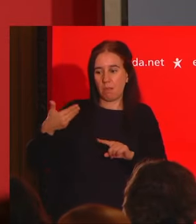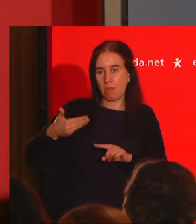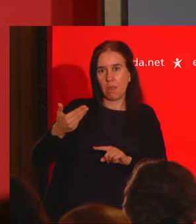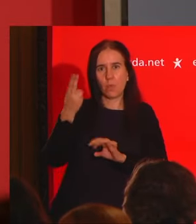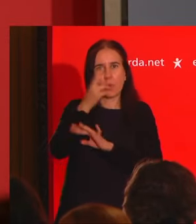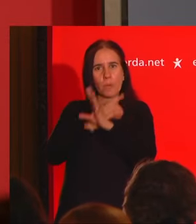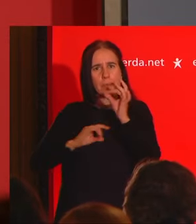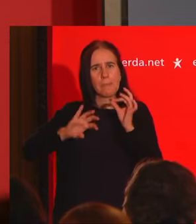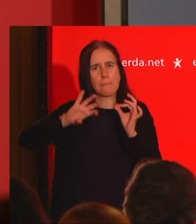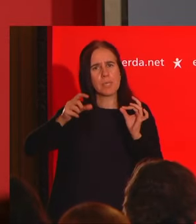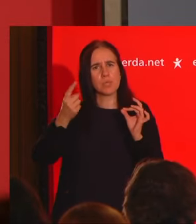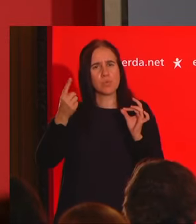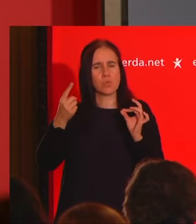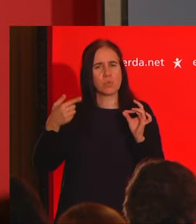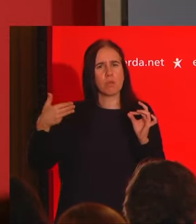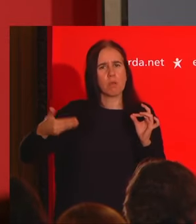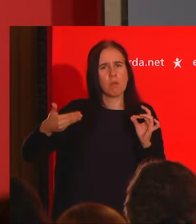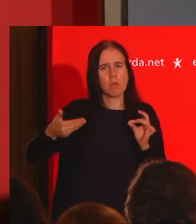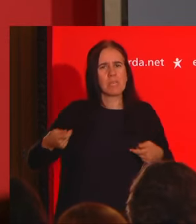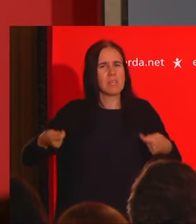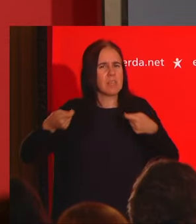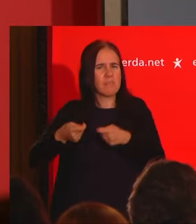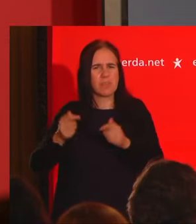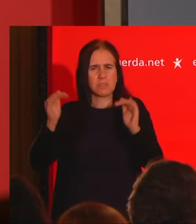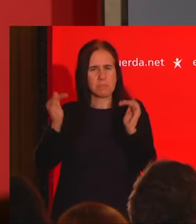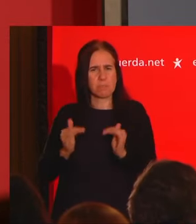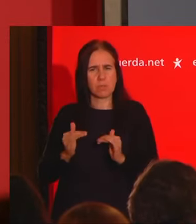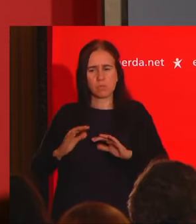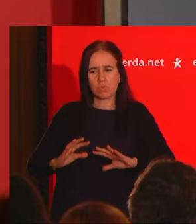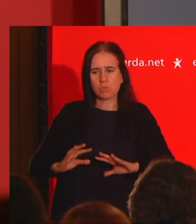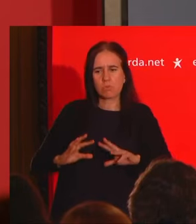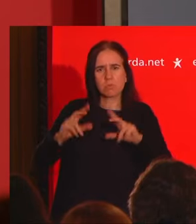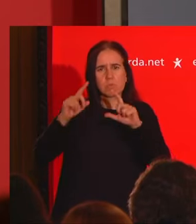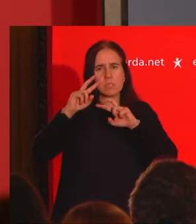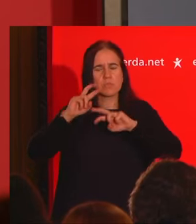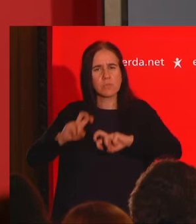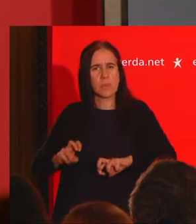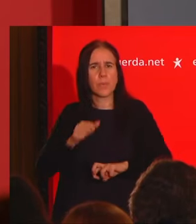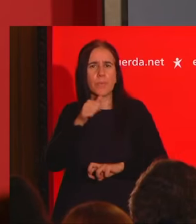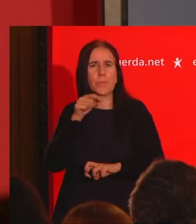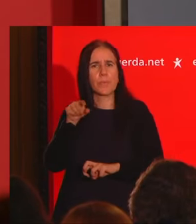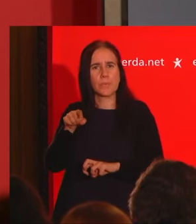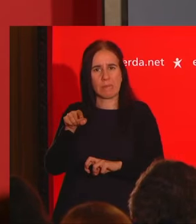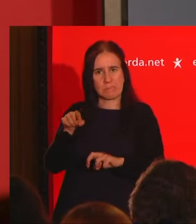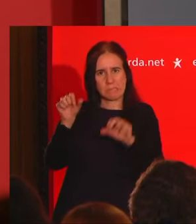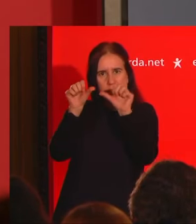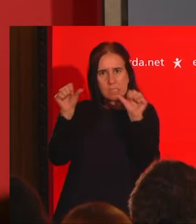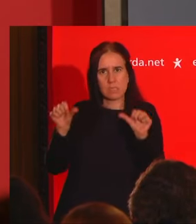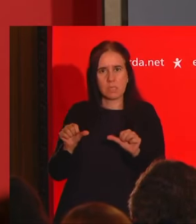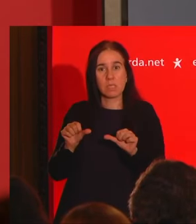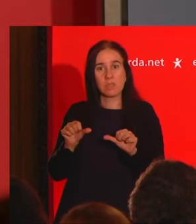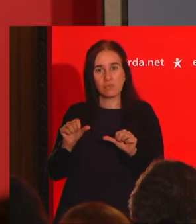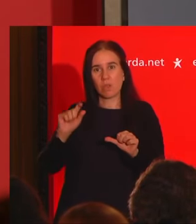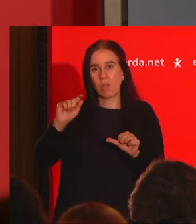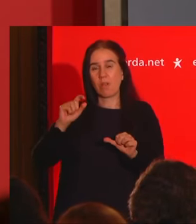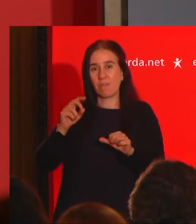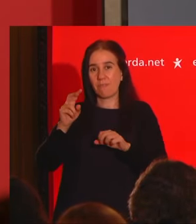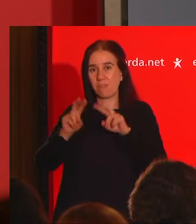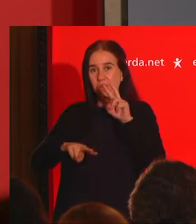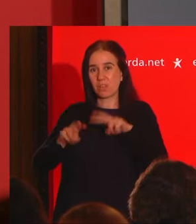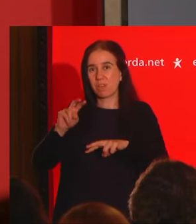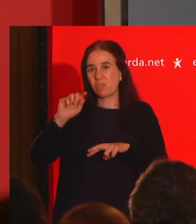da União Europeia que menos investe em investigação e desenvolvimento, este mecanismo já custou em perda